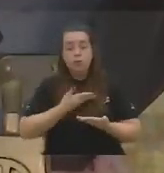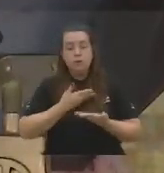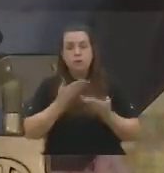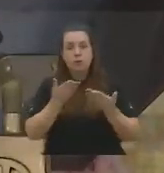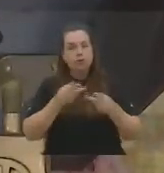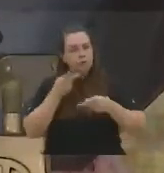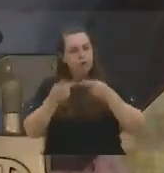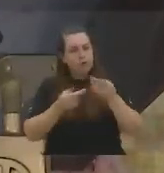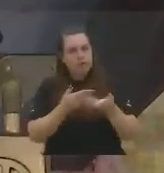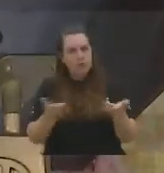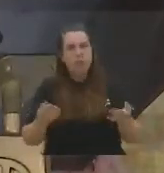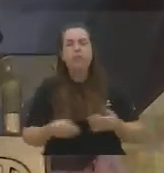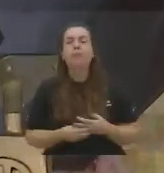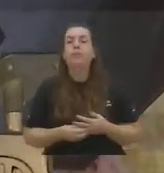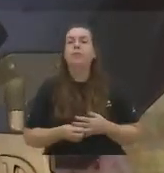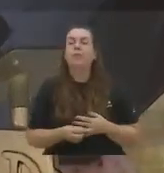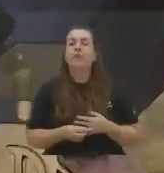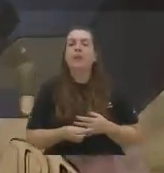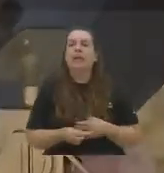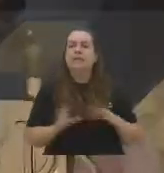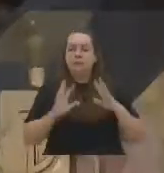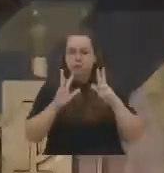seus discípulos, dizendo: